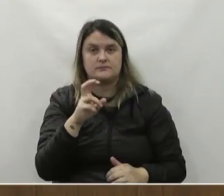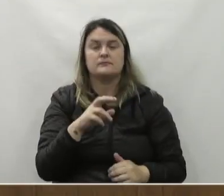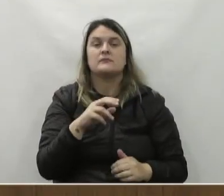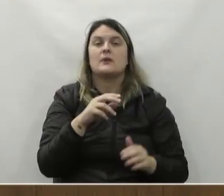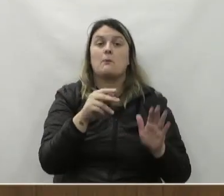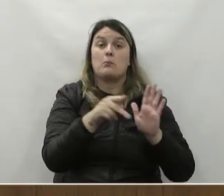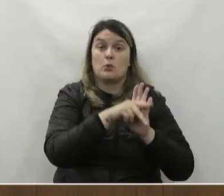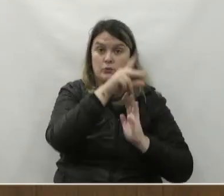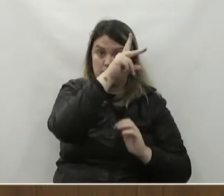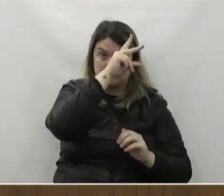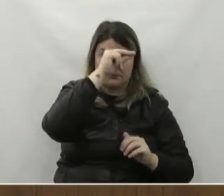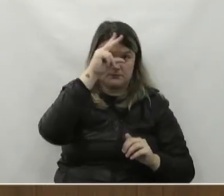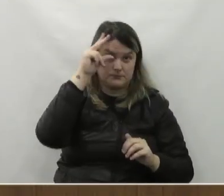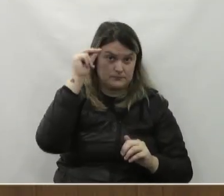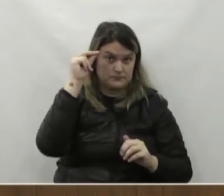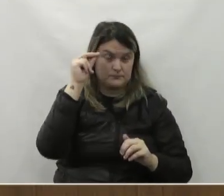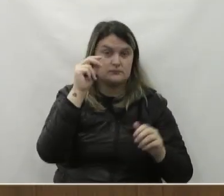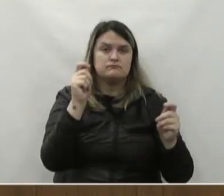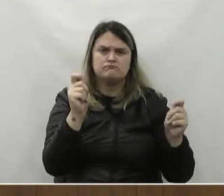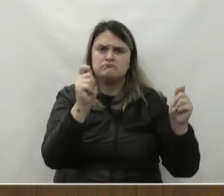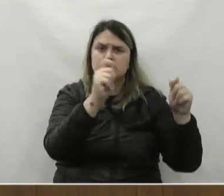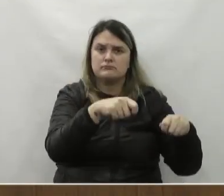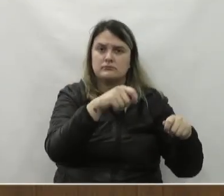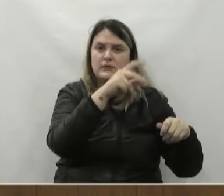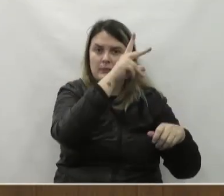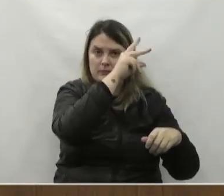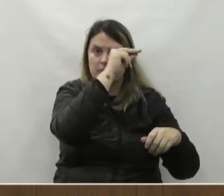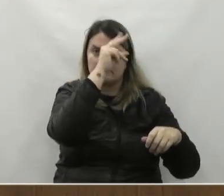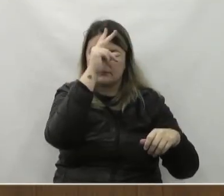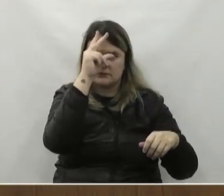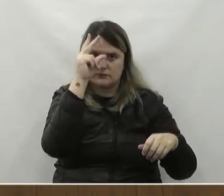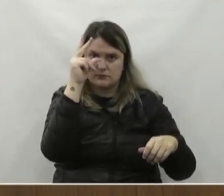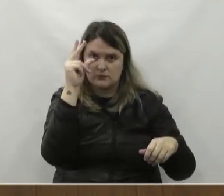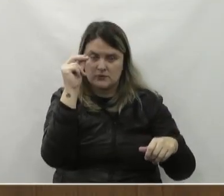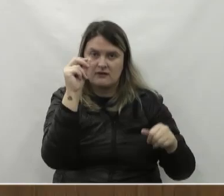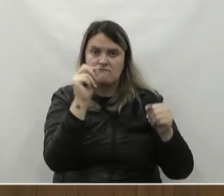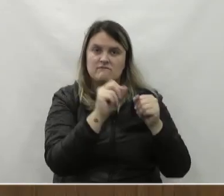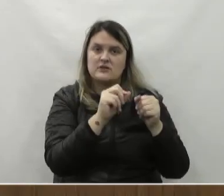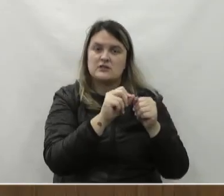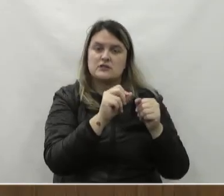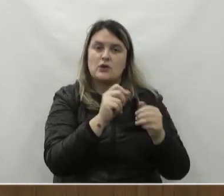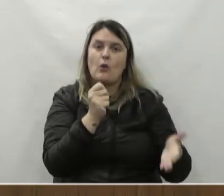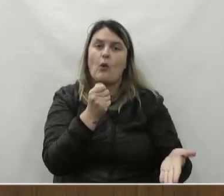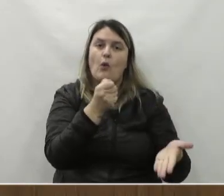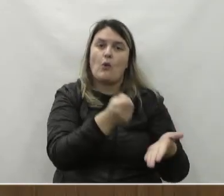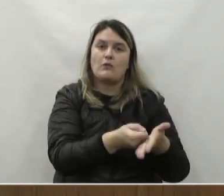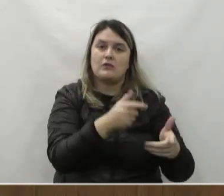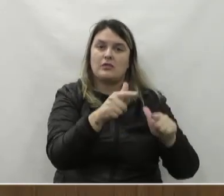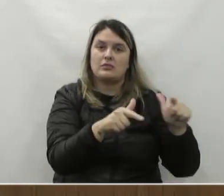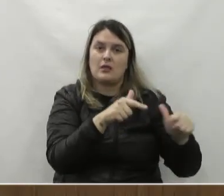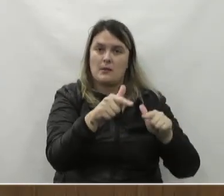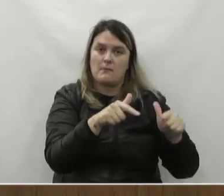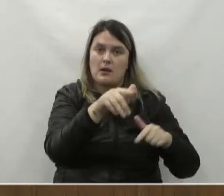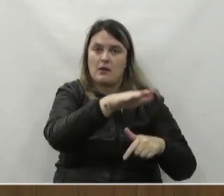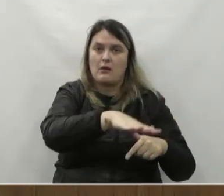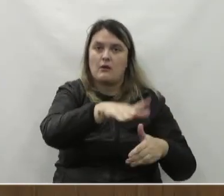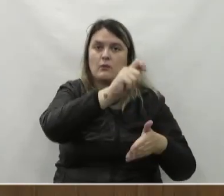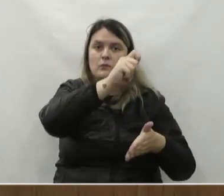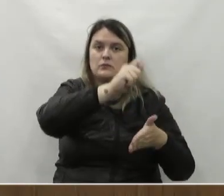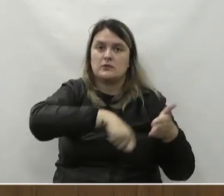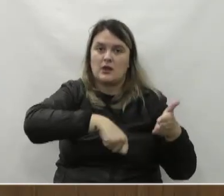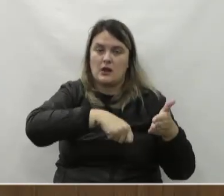do Executivo. Autoriza o Poder Executivo Municipal a emitir a ordem de serviço relativa ao contrato